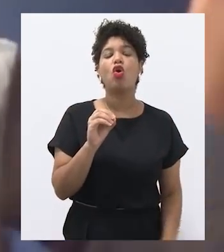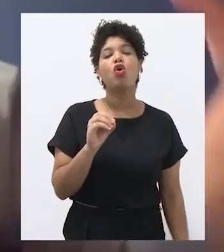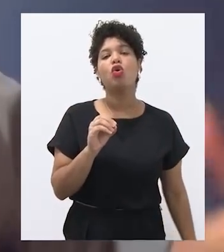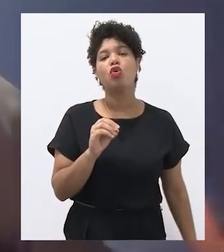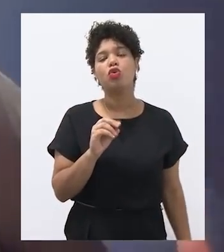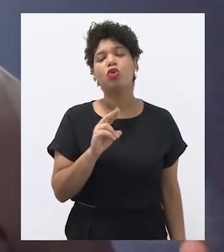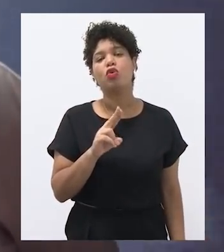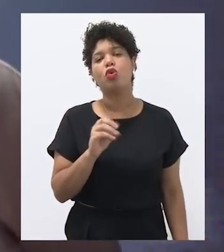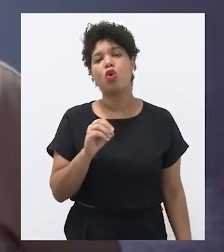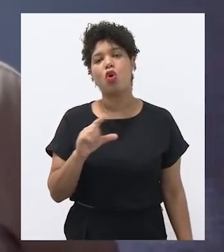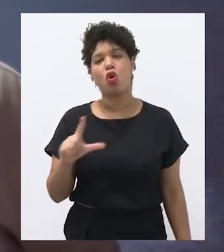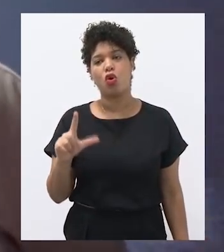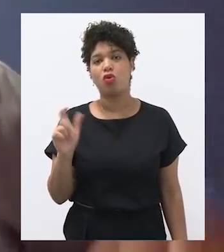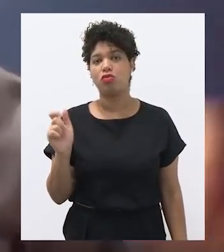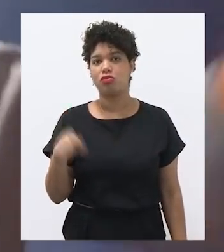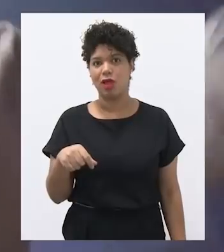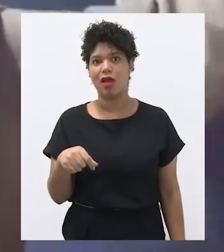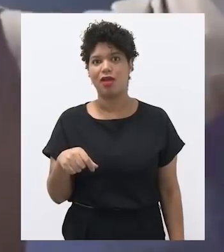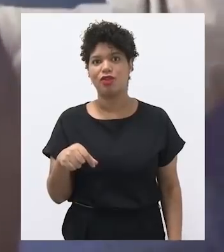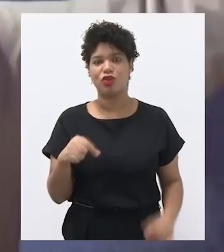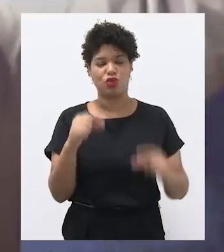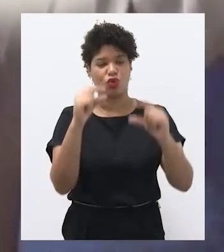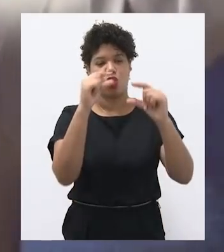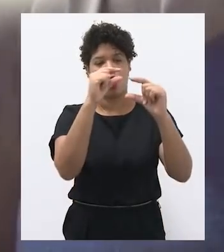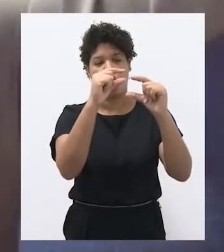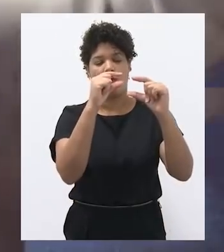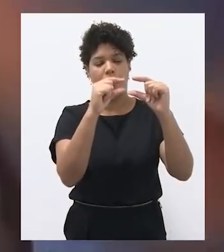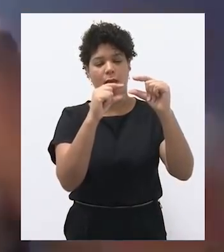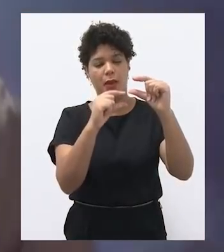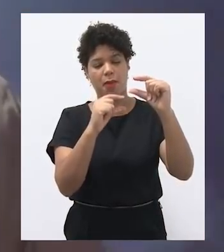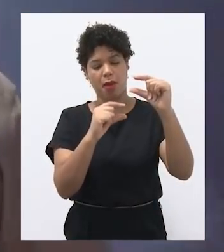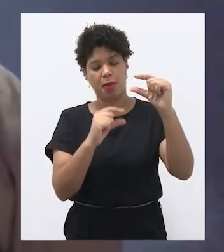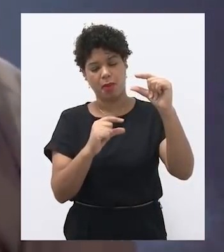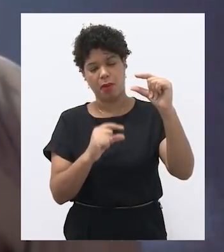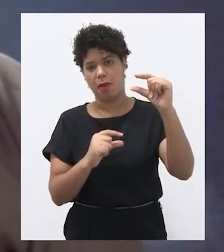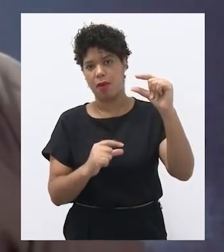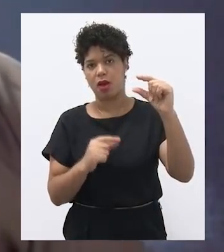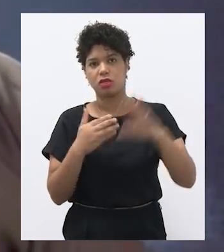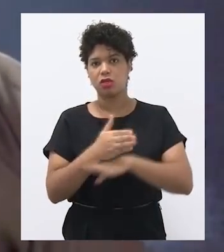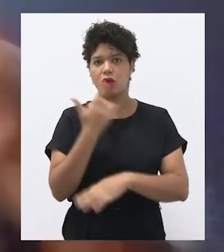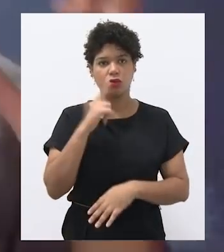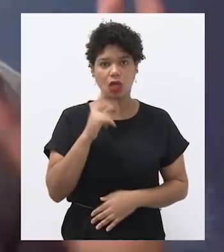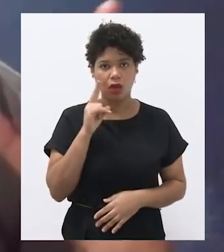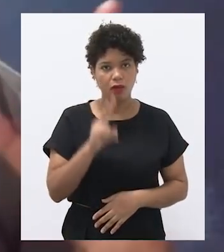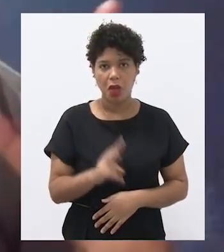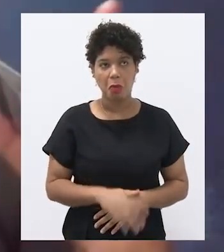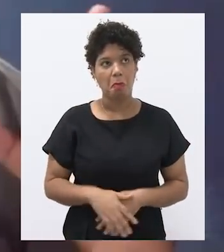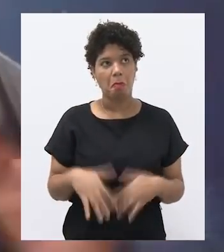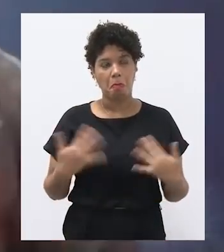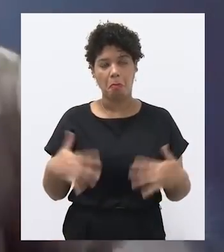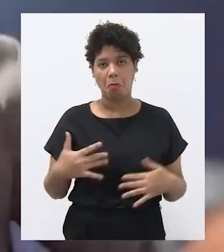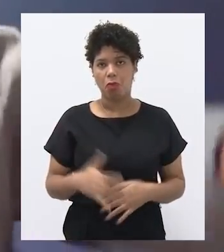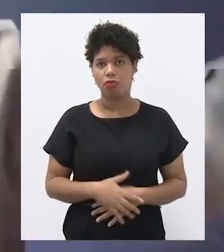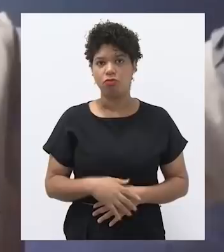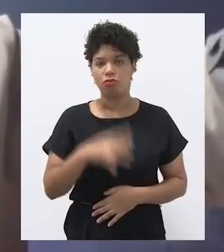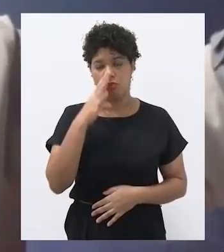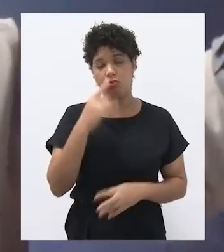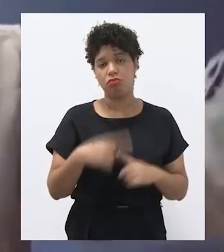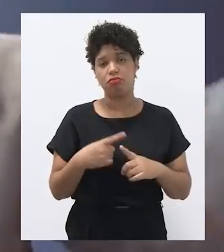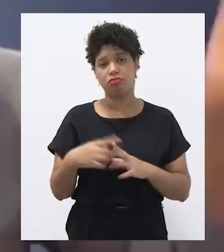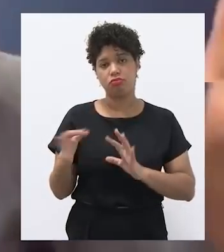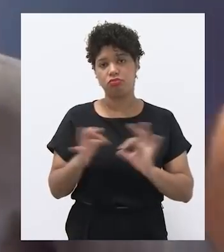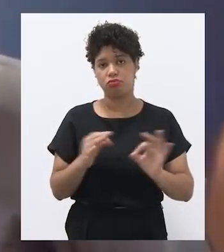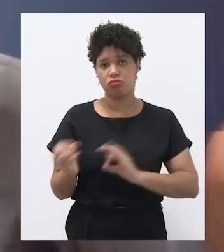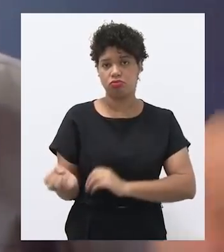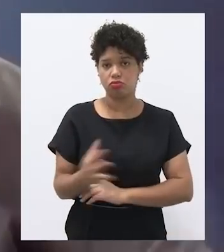estão divididas muitas vezes por capítulos, que são lá as seções do site. É uma nova organização, um efeito